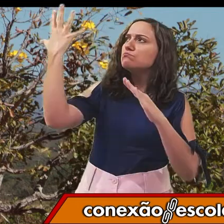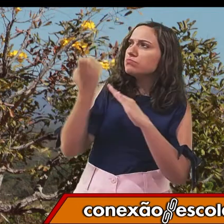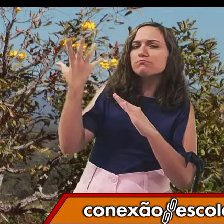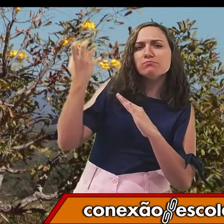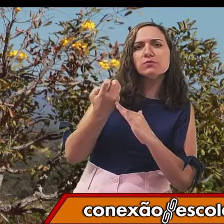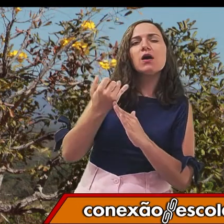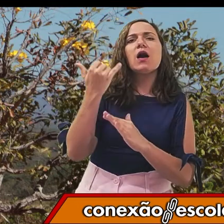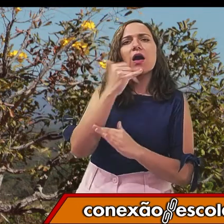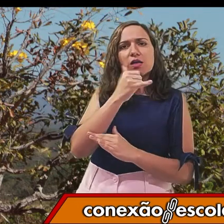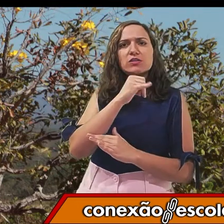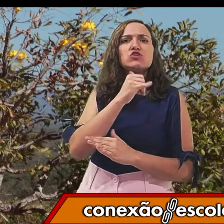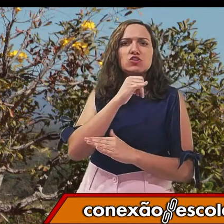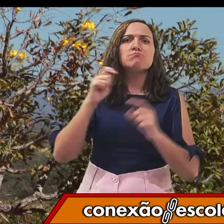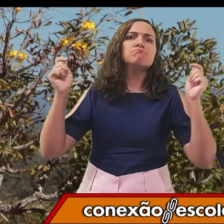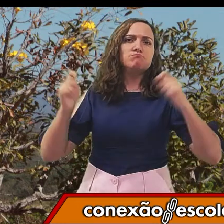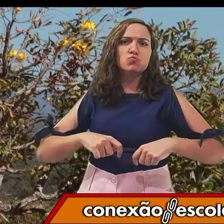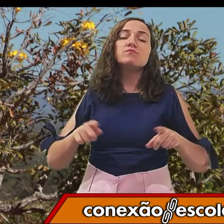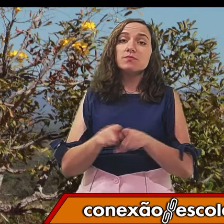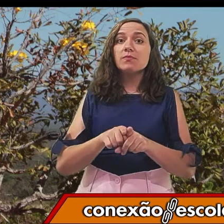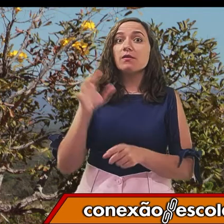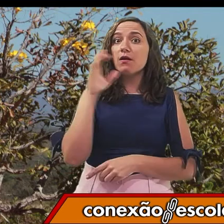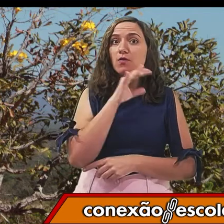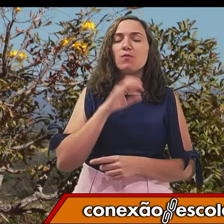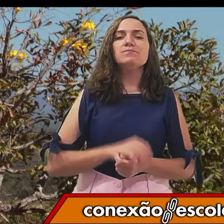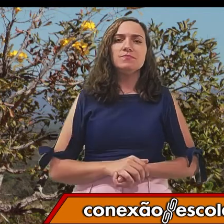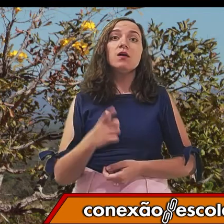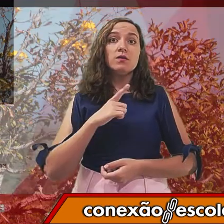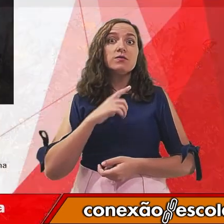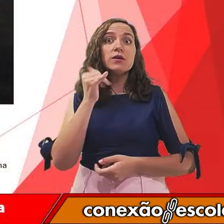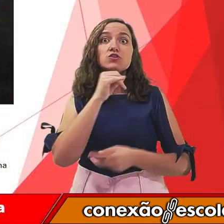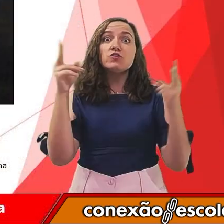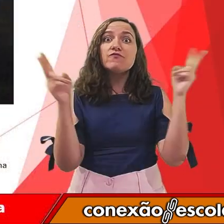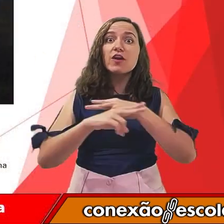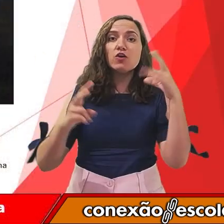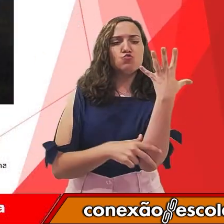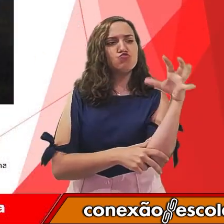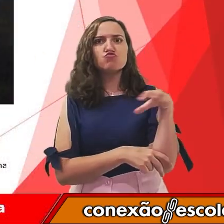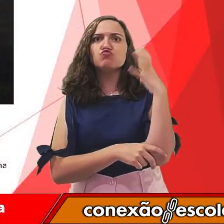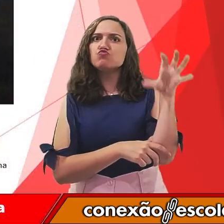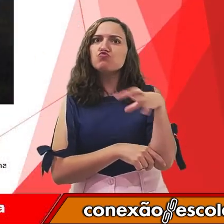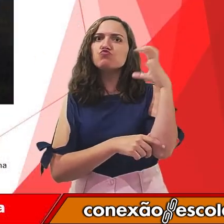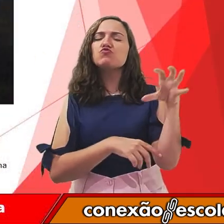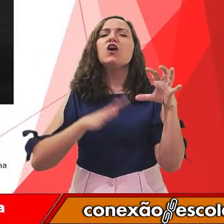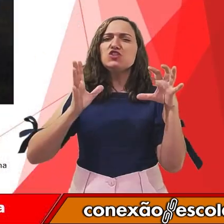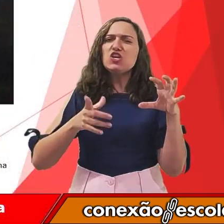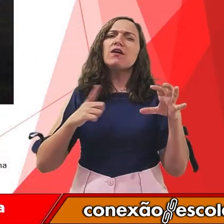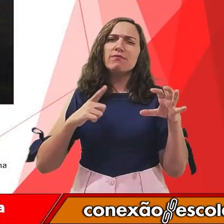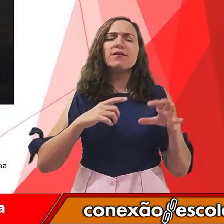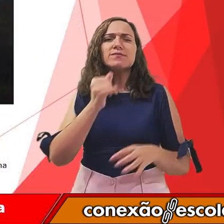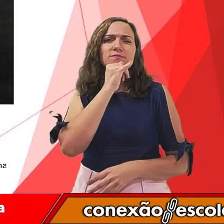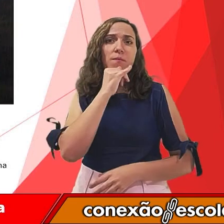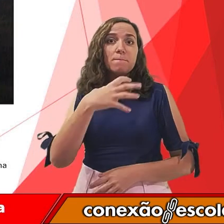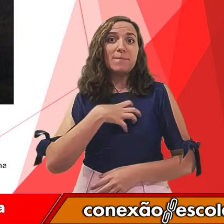gerar a eletricidade e calor. A eólica do vento, já temos alguns parques eólicos na Bahia,